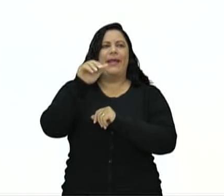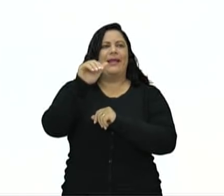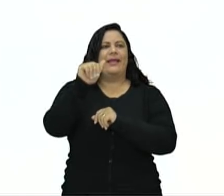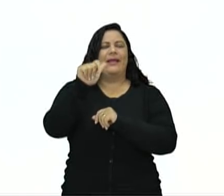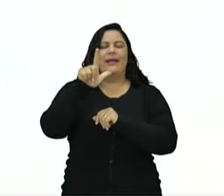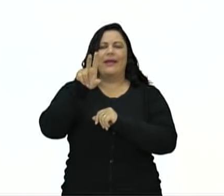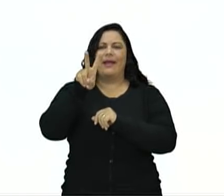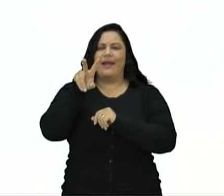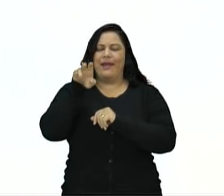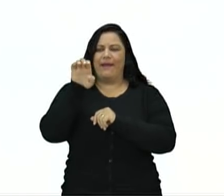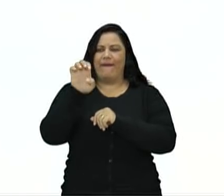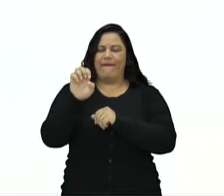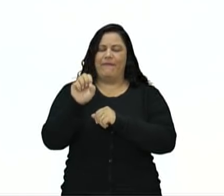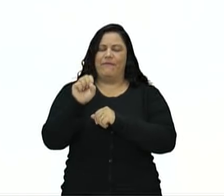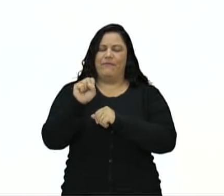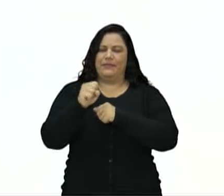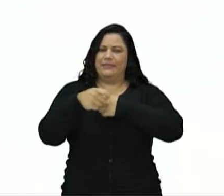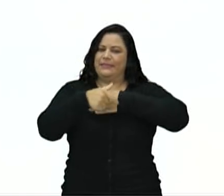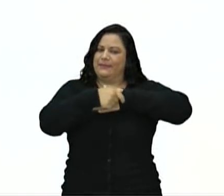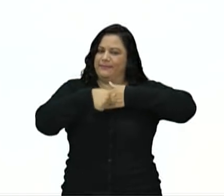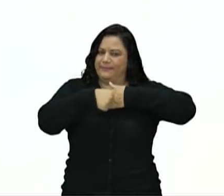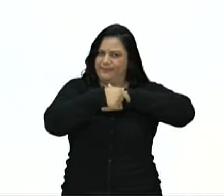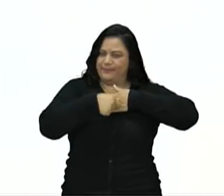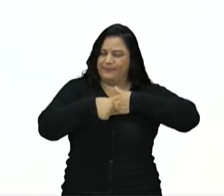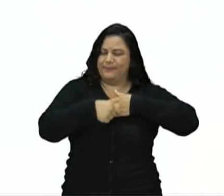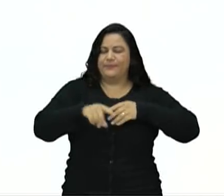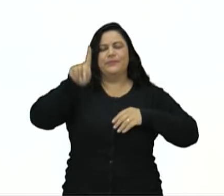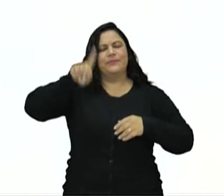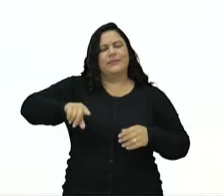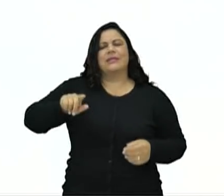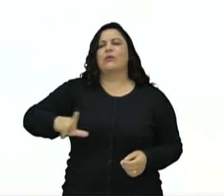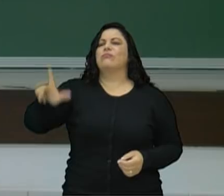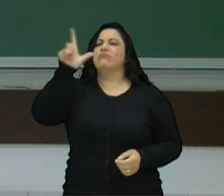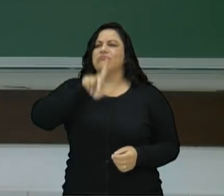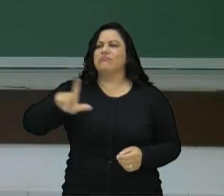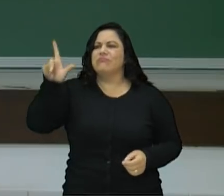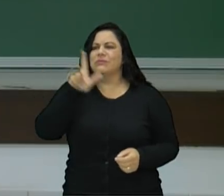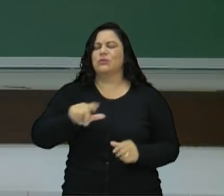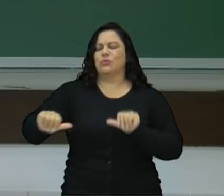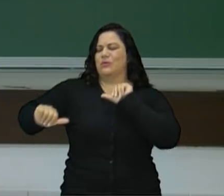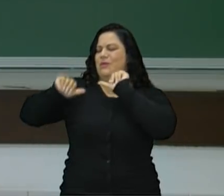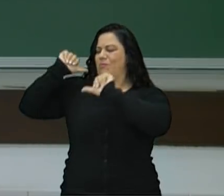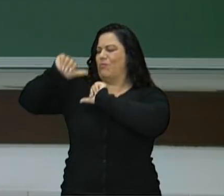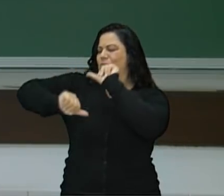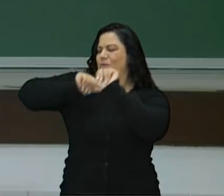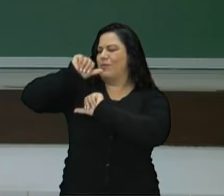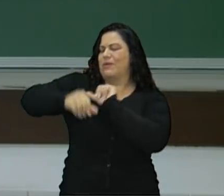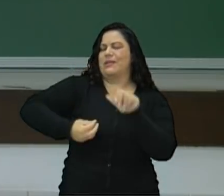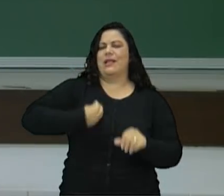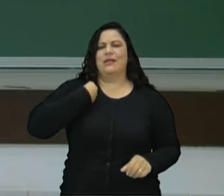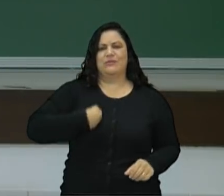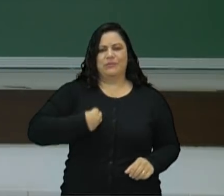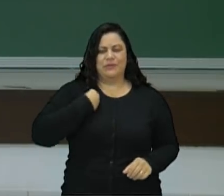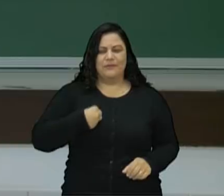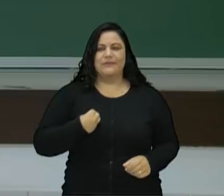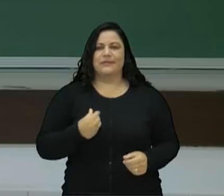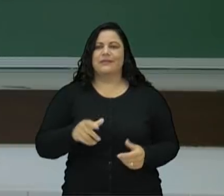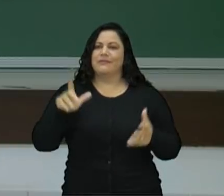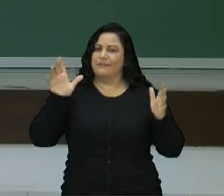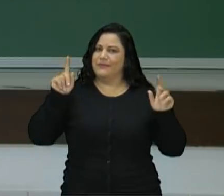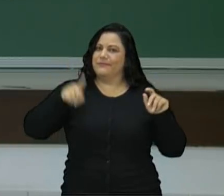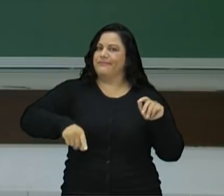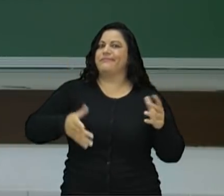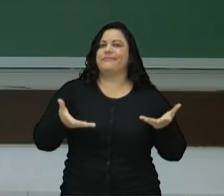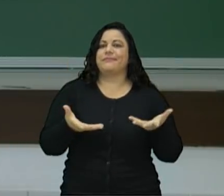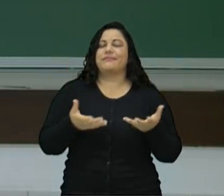que a literatura tem mudado meu viver. Né? Então aqui vocês têm um depoimento, né, que traz aqui a perspectiva de